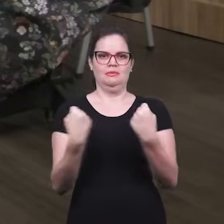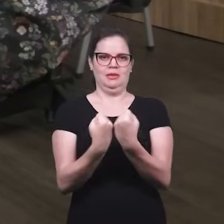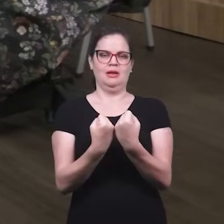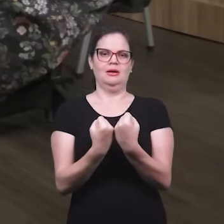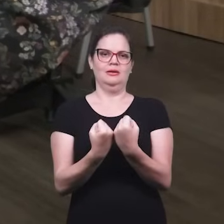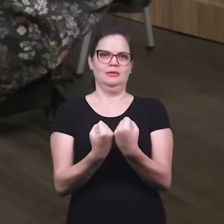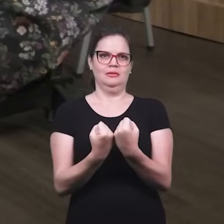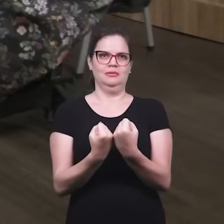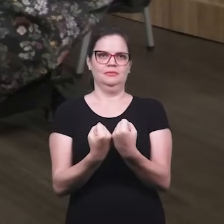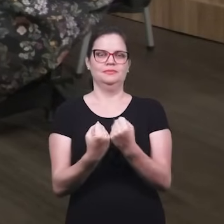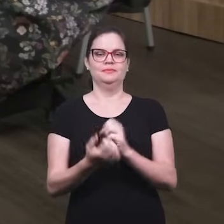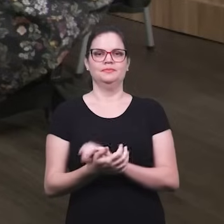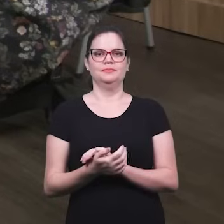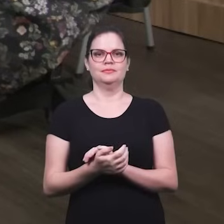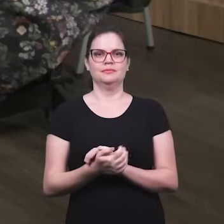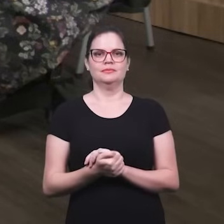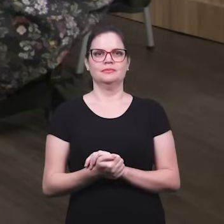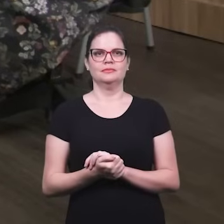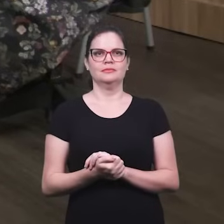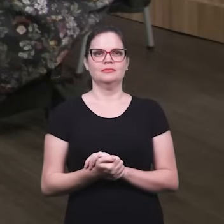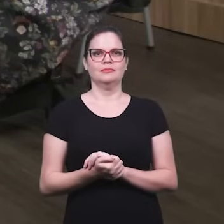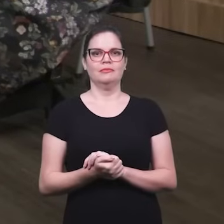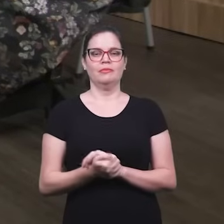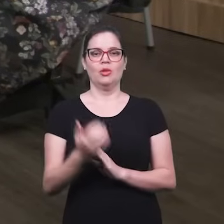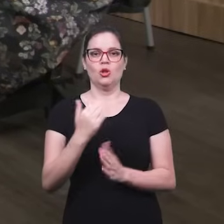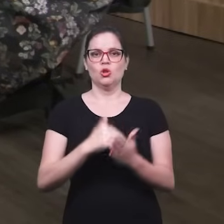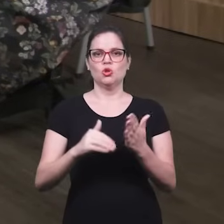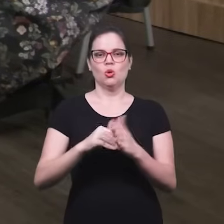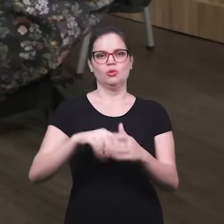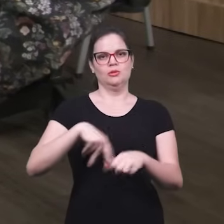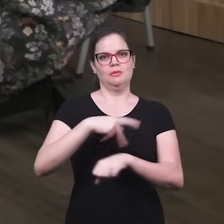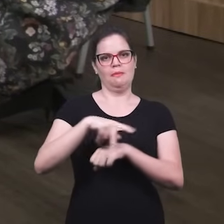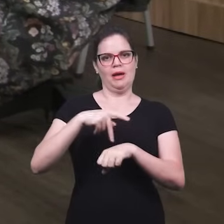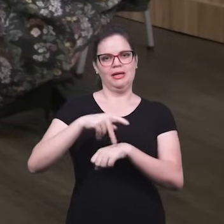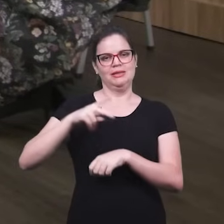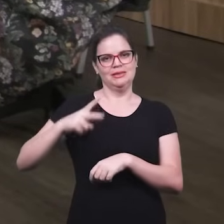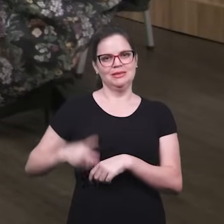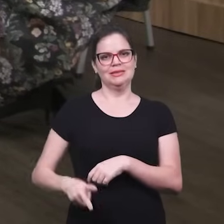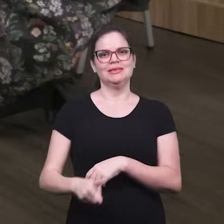Então, todos os países, ao menos uma vez ao mês,